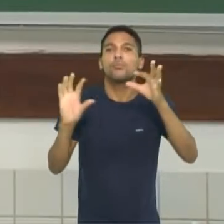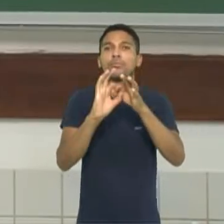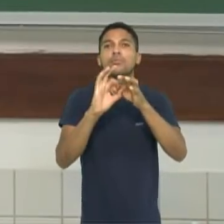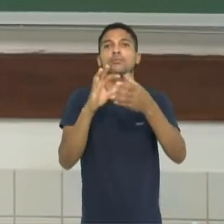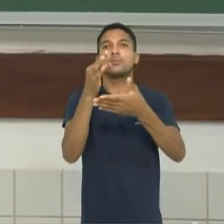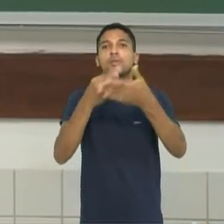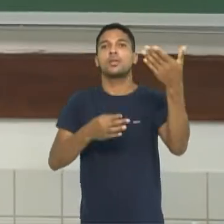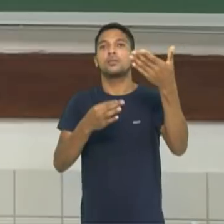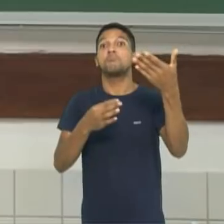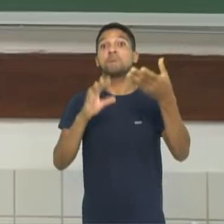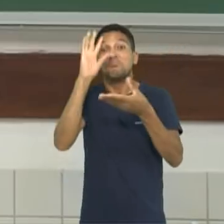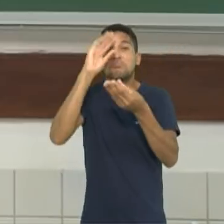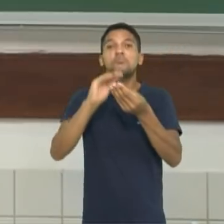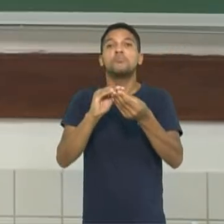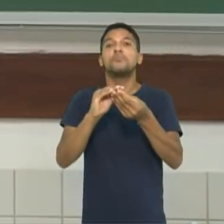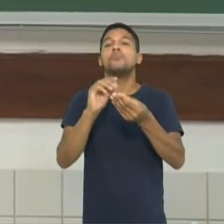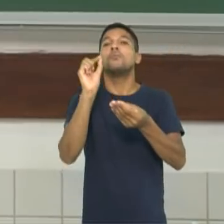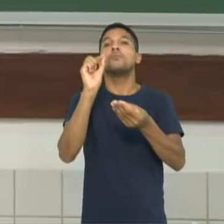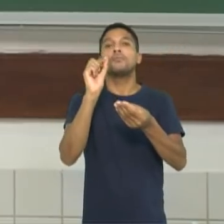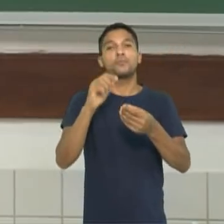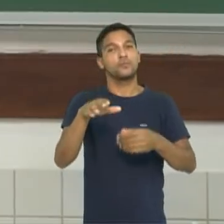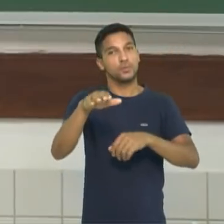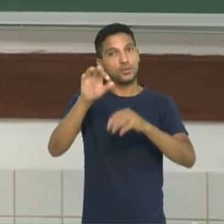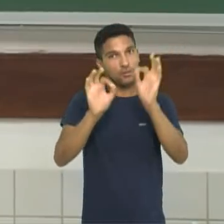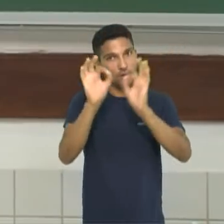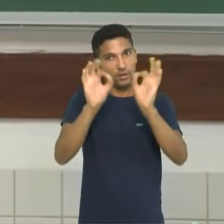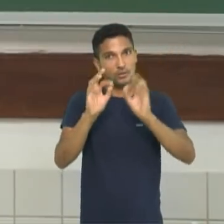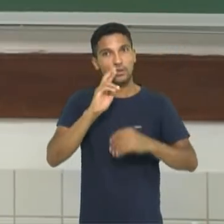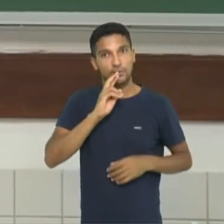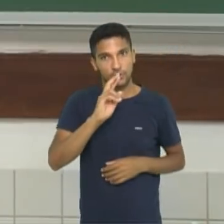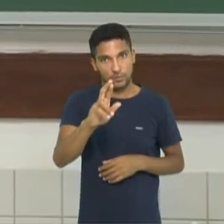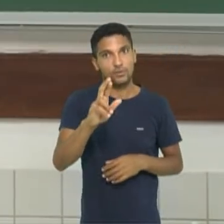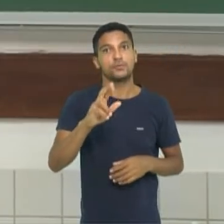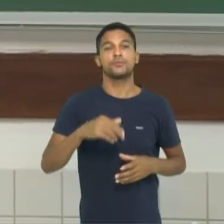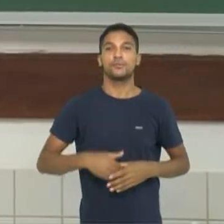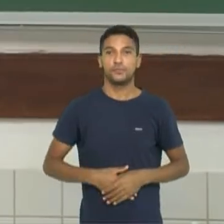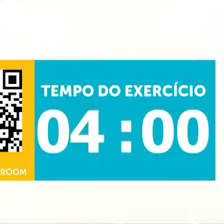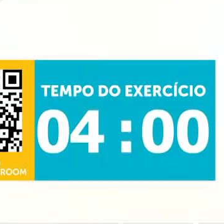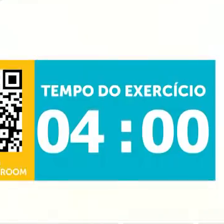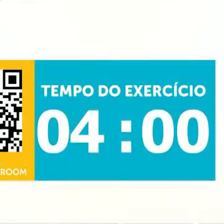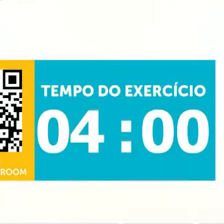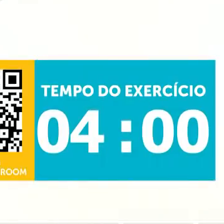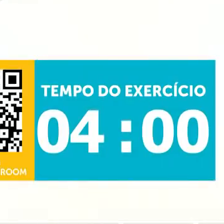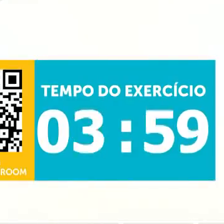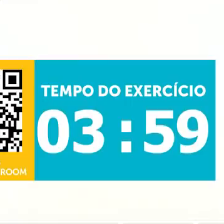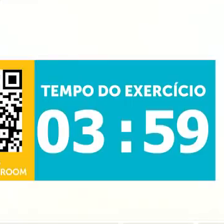elaborar uma resposta, né? Vamos ver se vocês conseguiram assimilar esses conceitos.